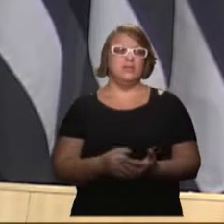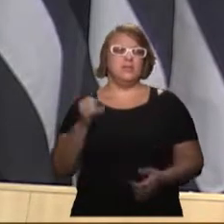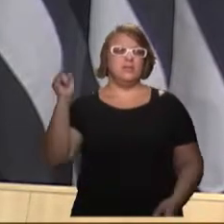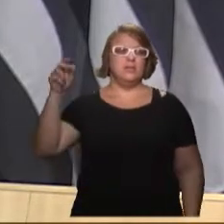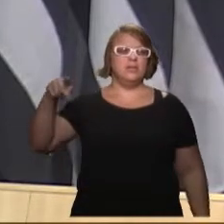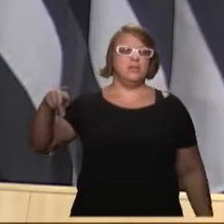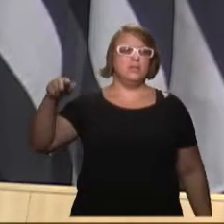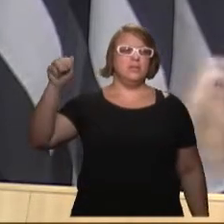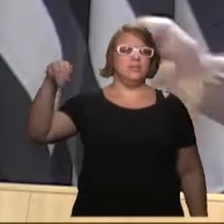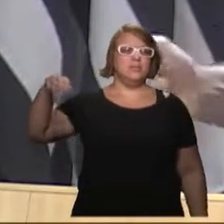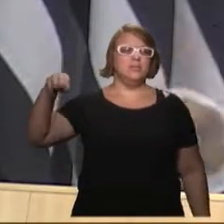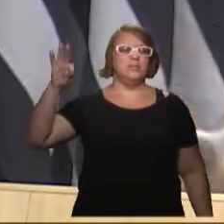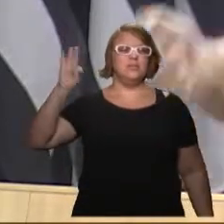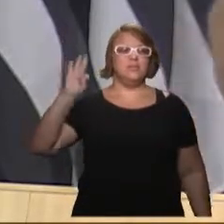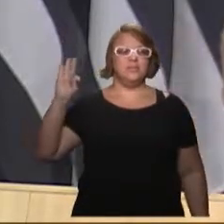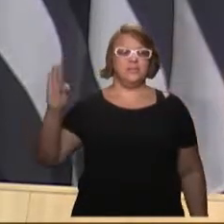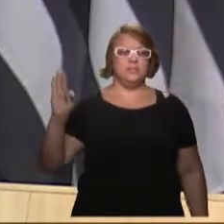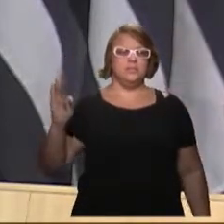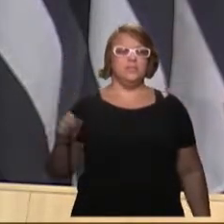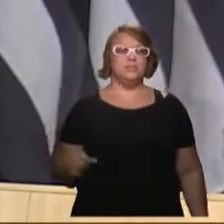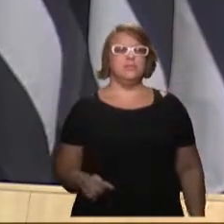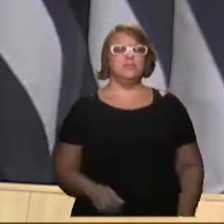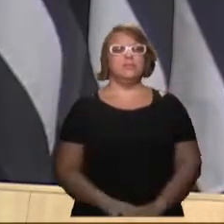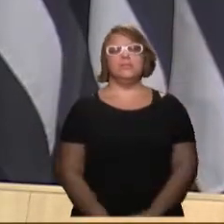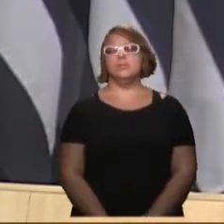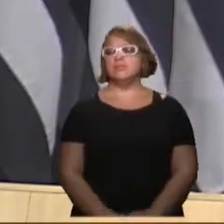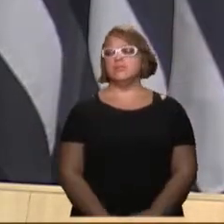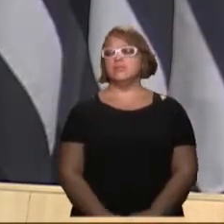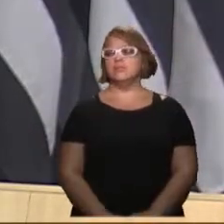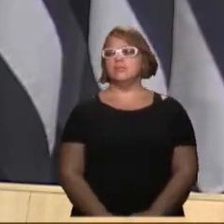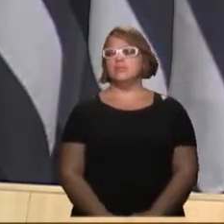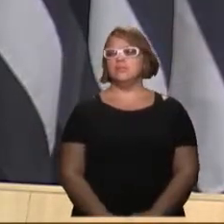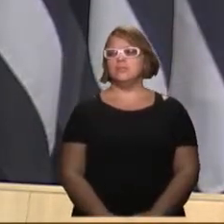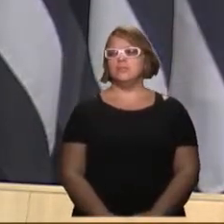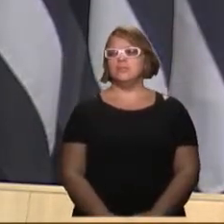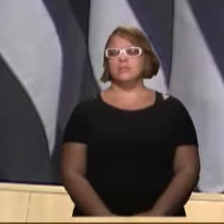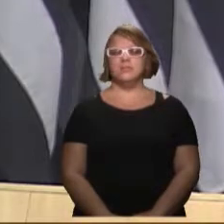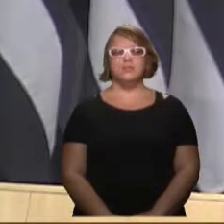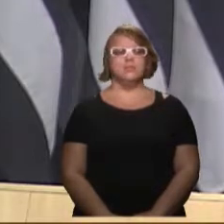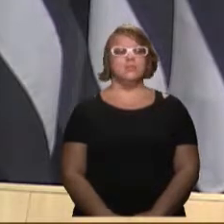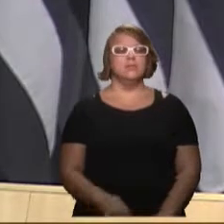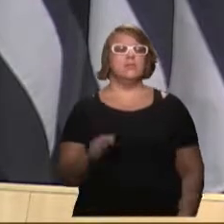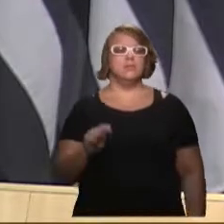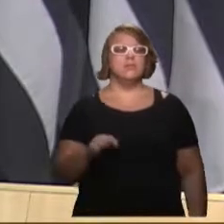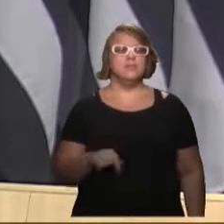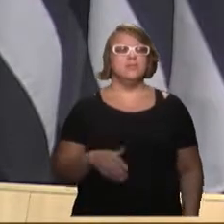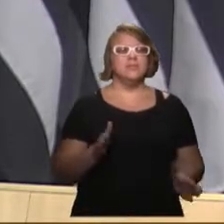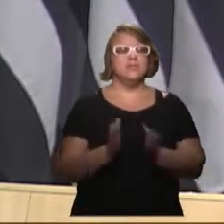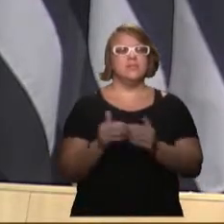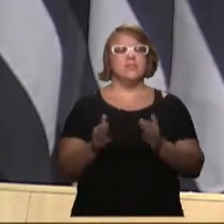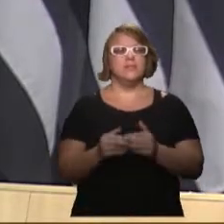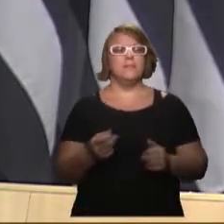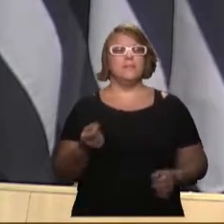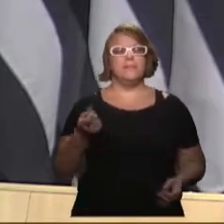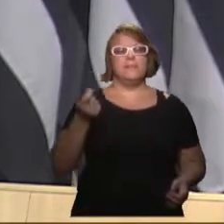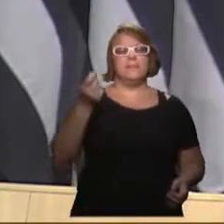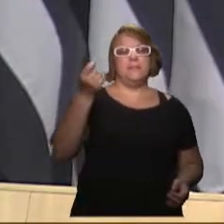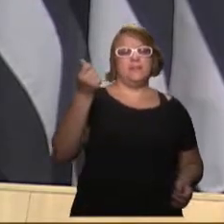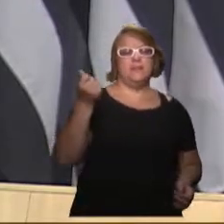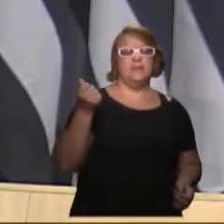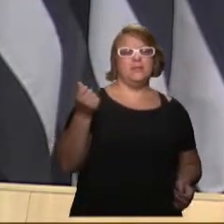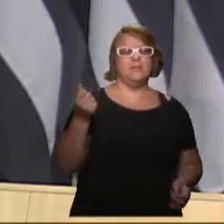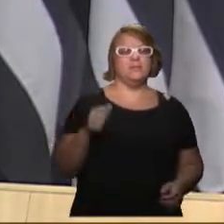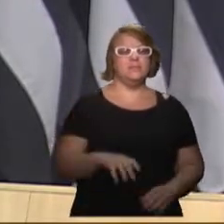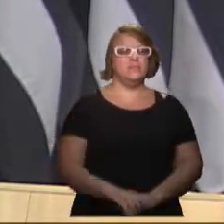a carregar o pinico e nos trazer aqui novamente pedindo dinheiro. Esse dinheiro sabe para que é, senhores?